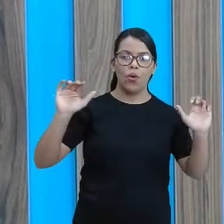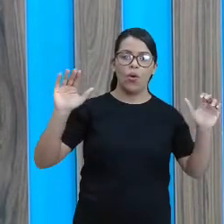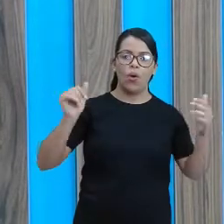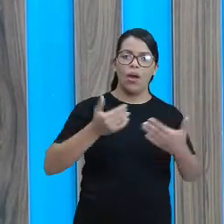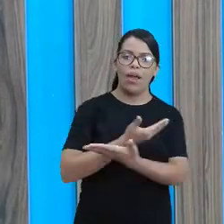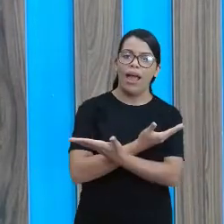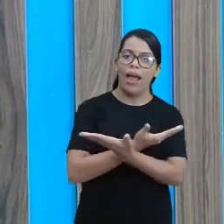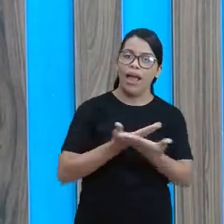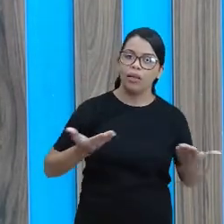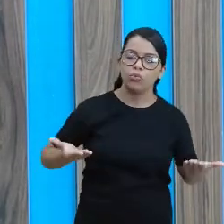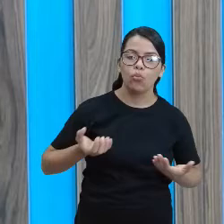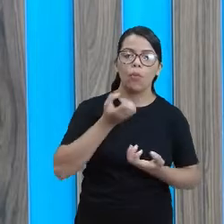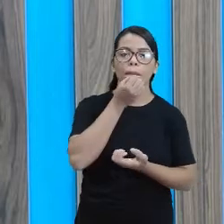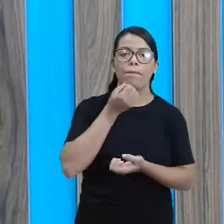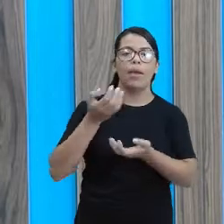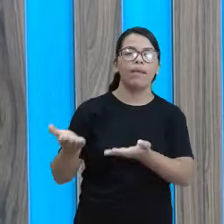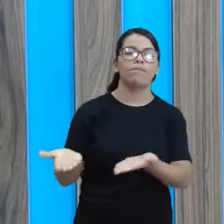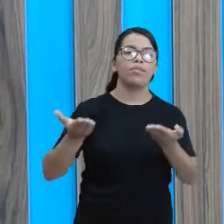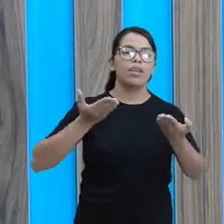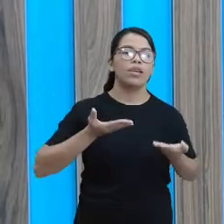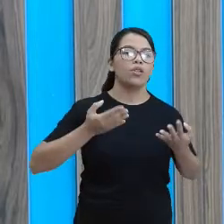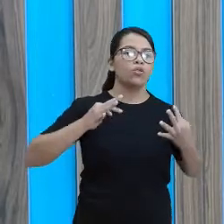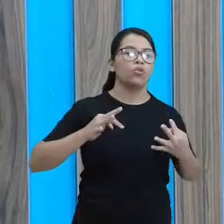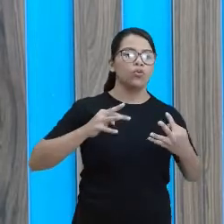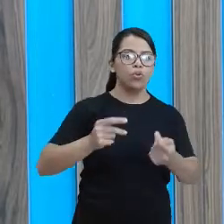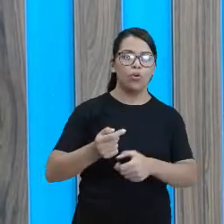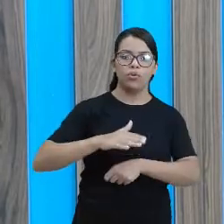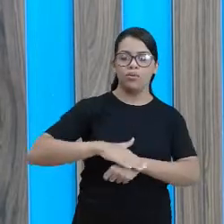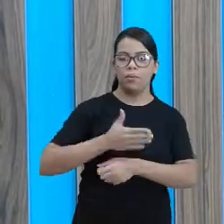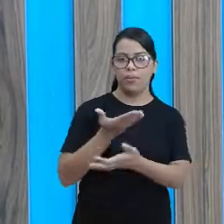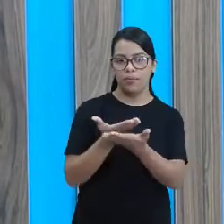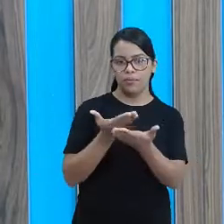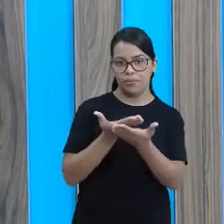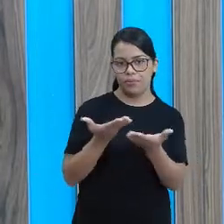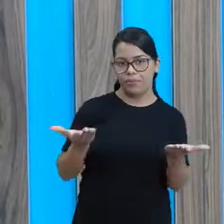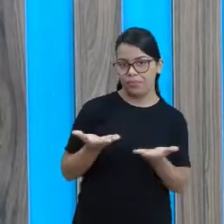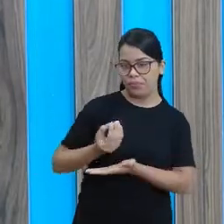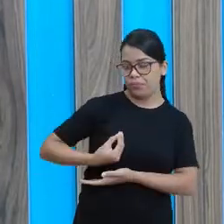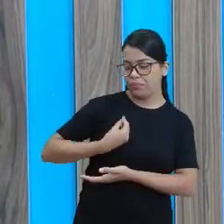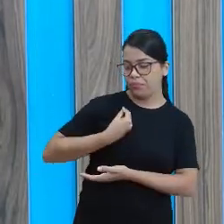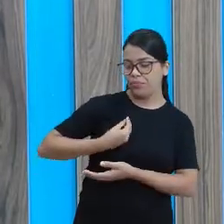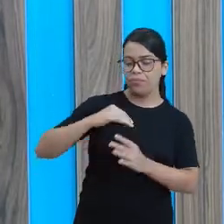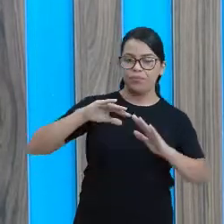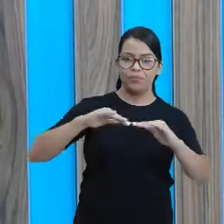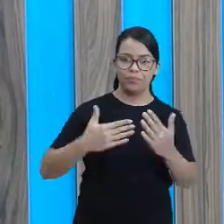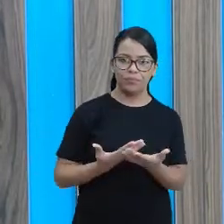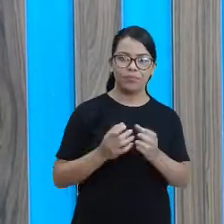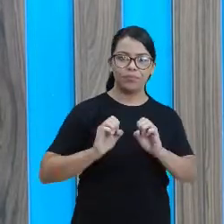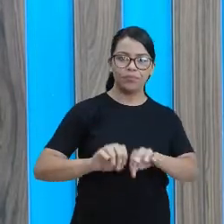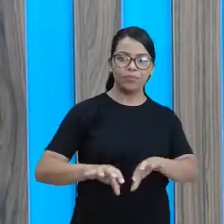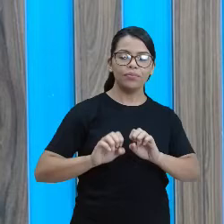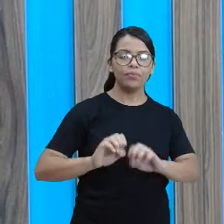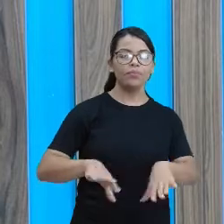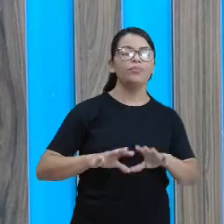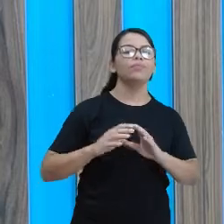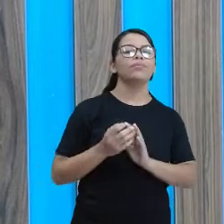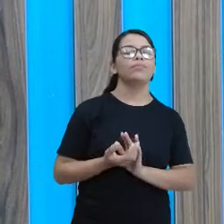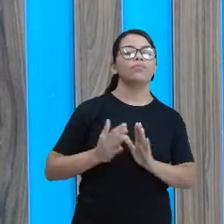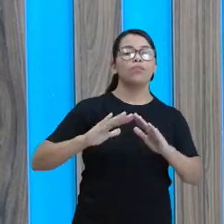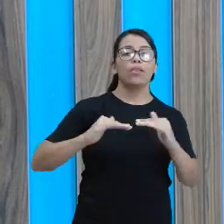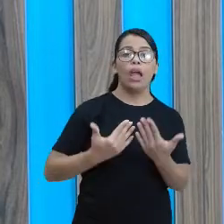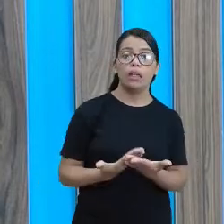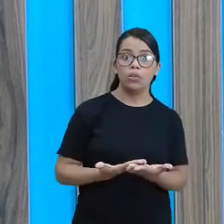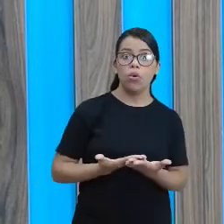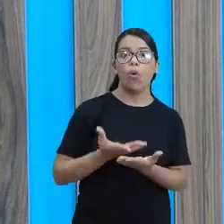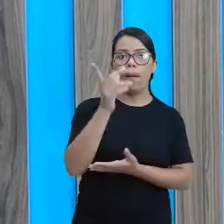todos e todas, sejam muito bem-vindos e bem-vindas a mais essa aula ao vivo da Escola Municipal para Aulas Digitais. Eu sou a professora